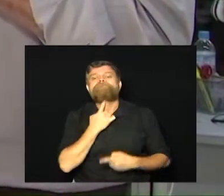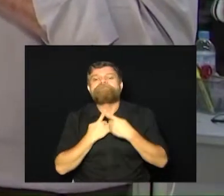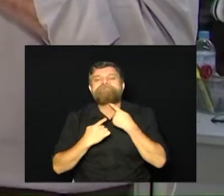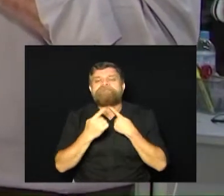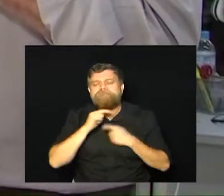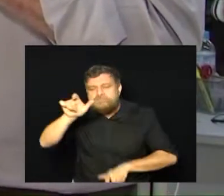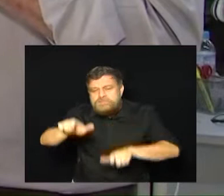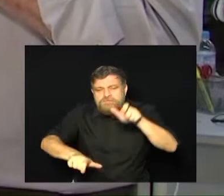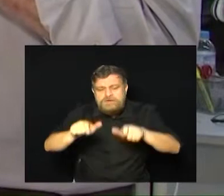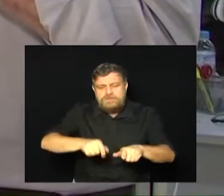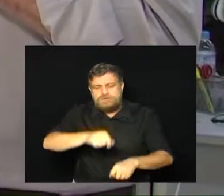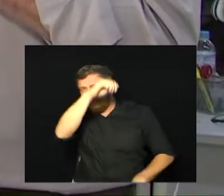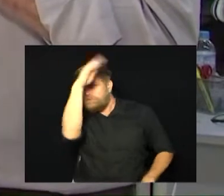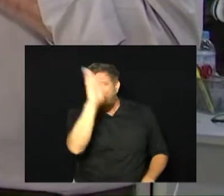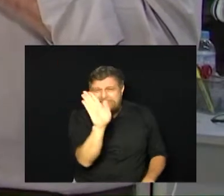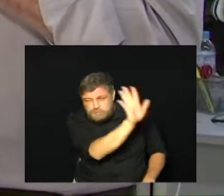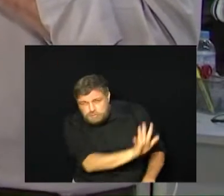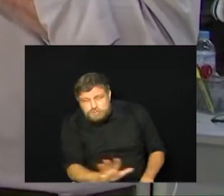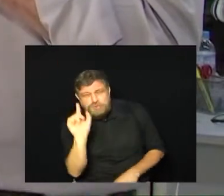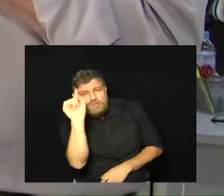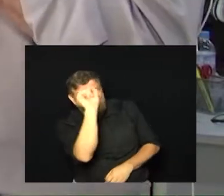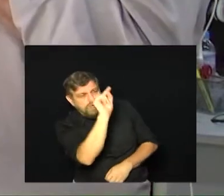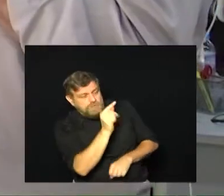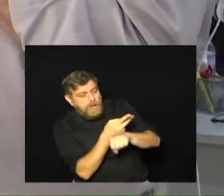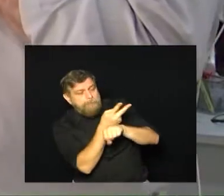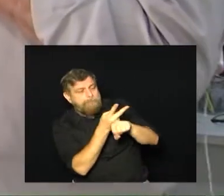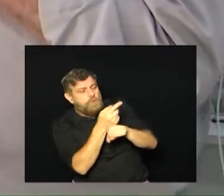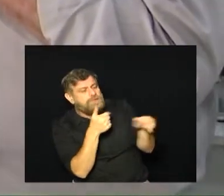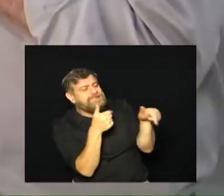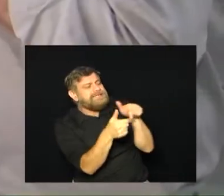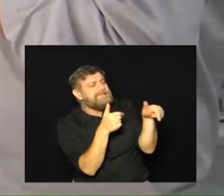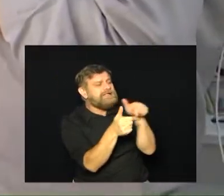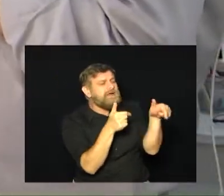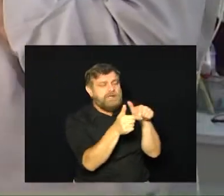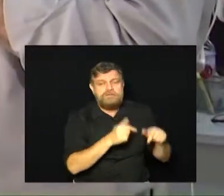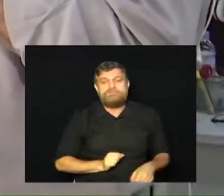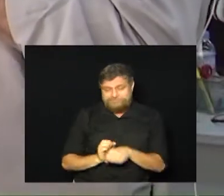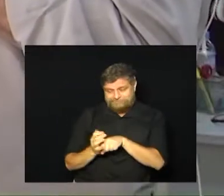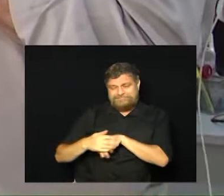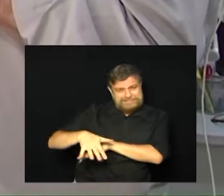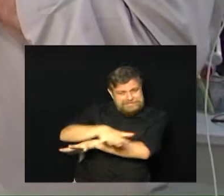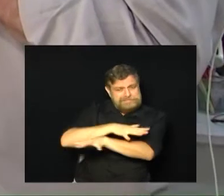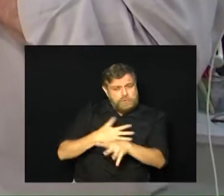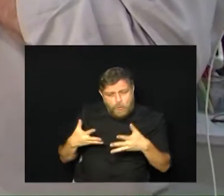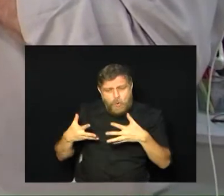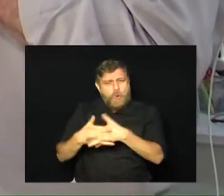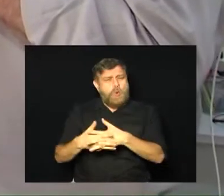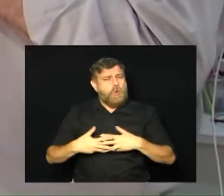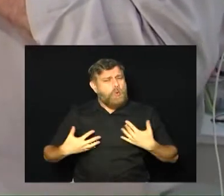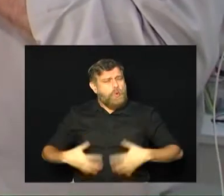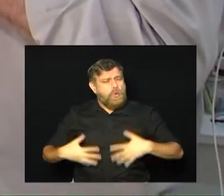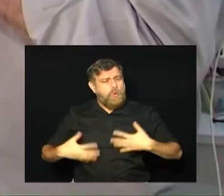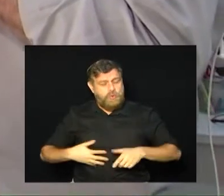gente aí no Brasil inteiro, né? Procurando emprego, a pandemia realmente complicou muito a situação